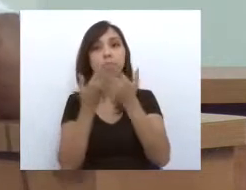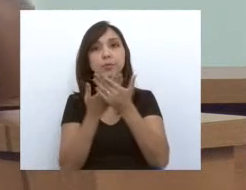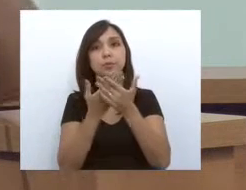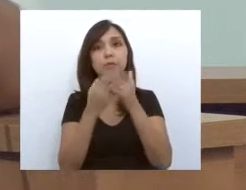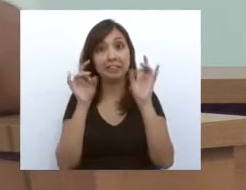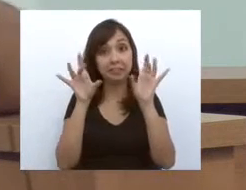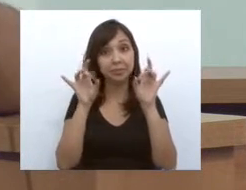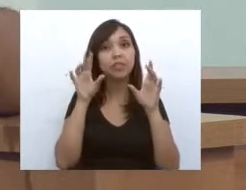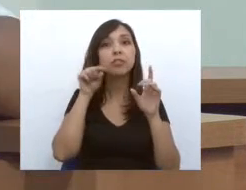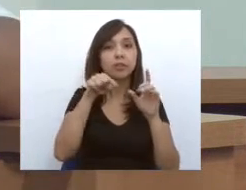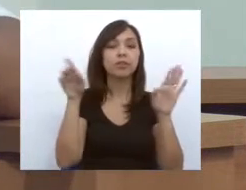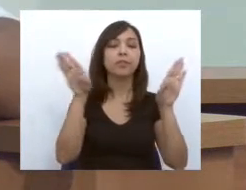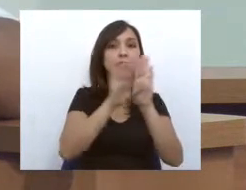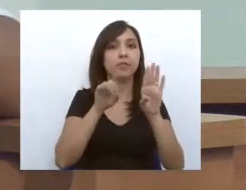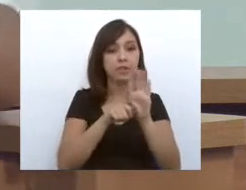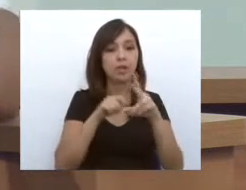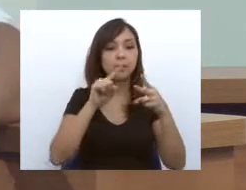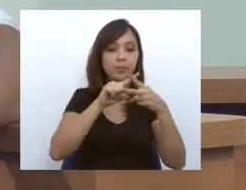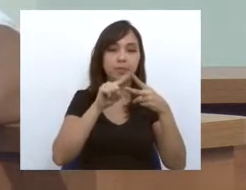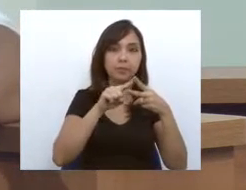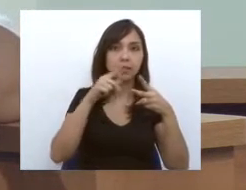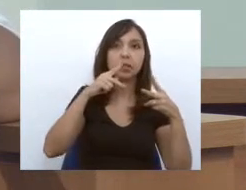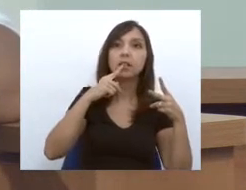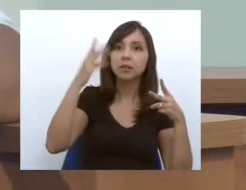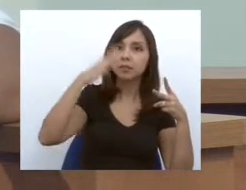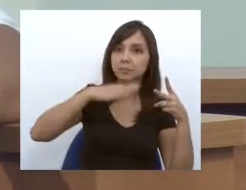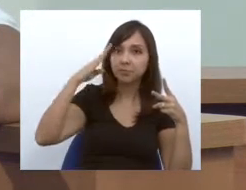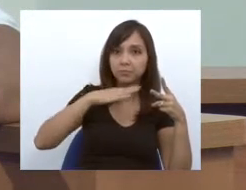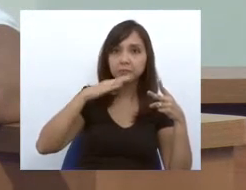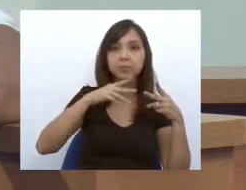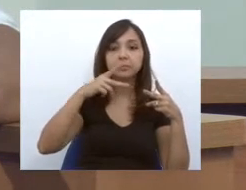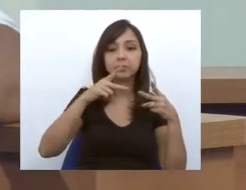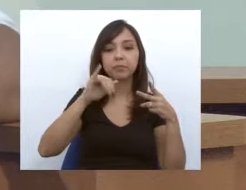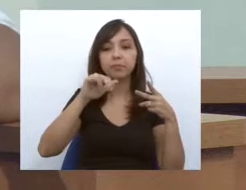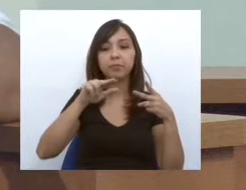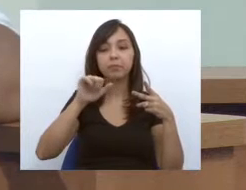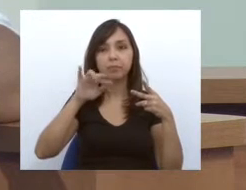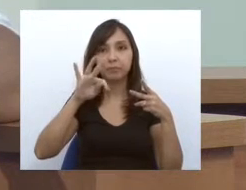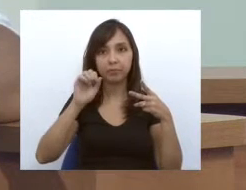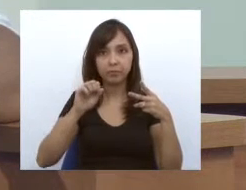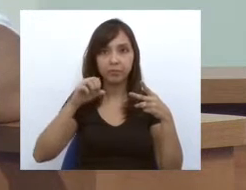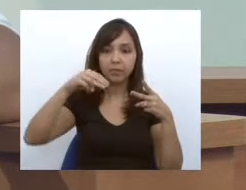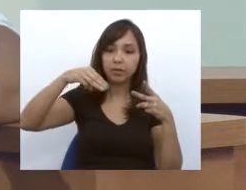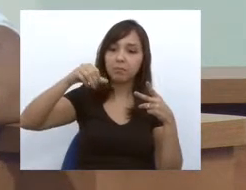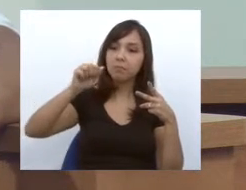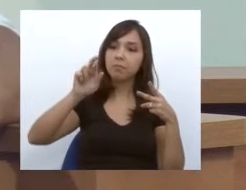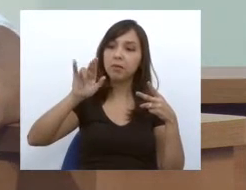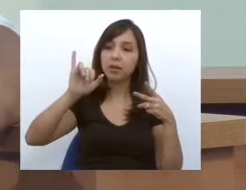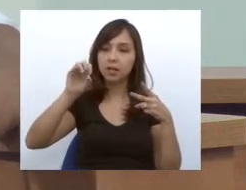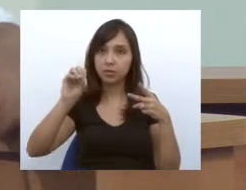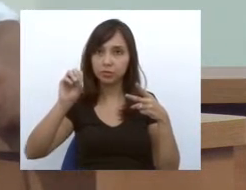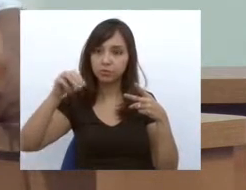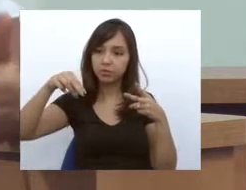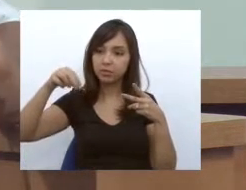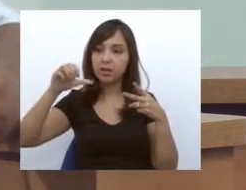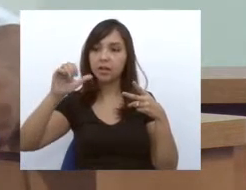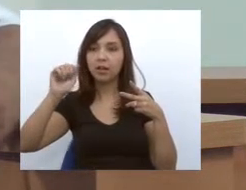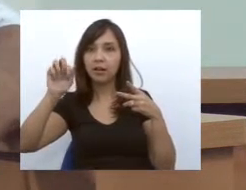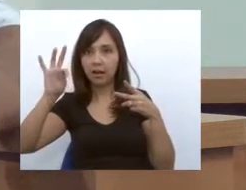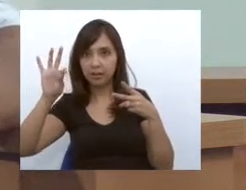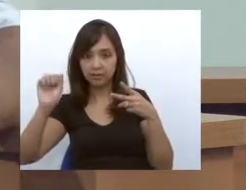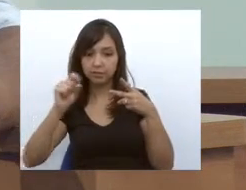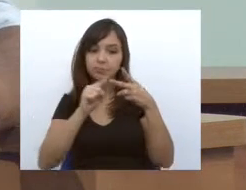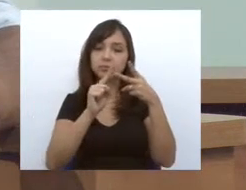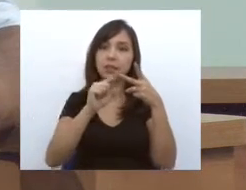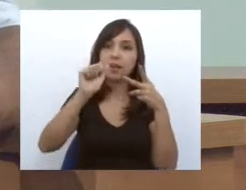especial aqui, que era na região do Pimentas, a escola Mário Nakata e a escola Alaide,